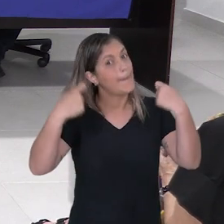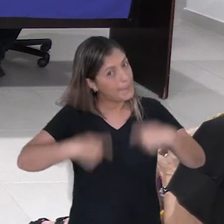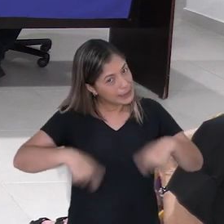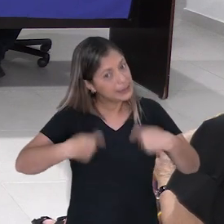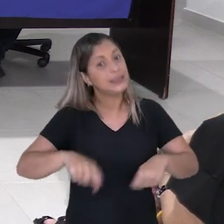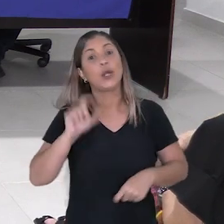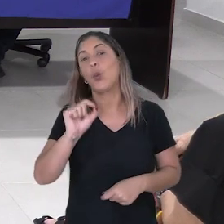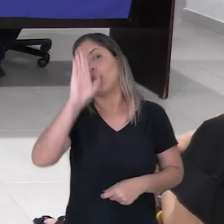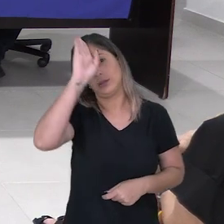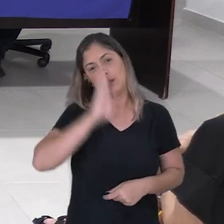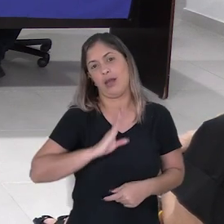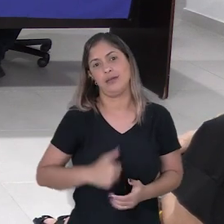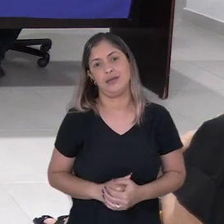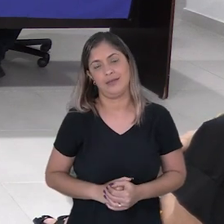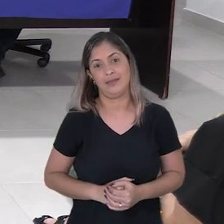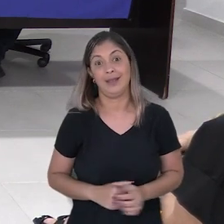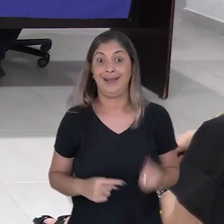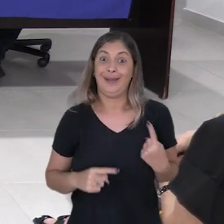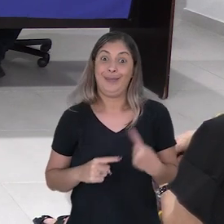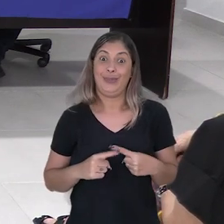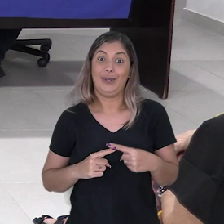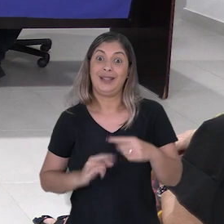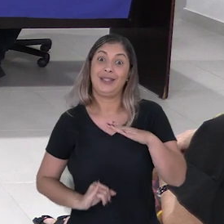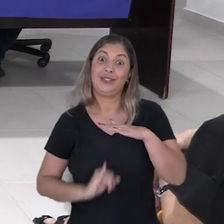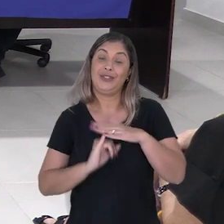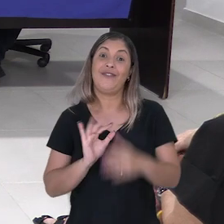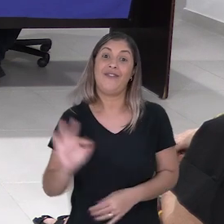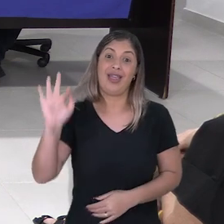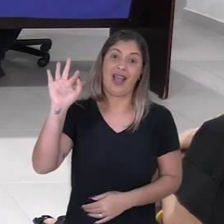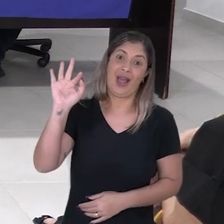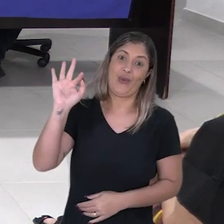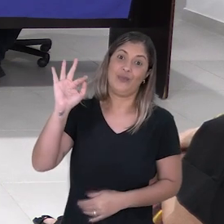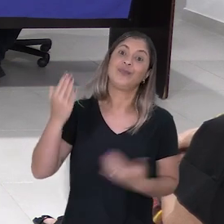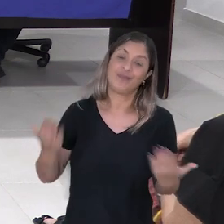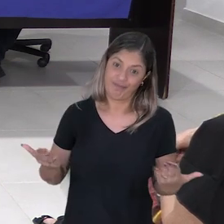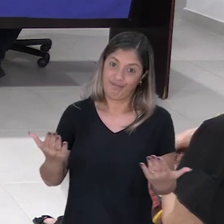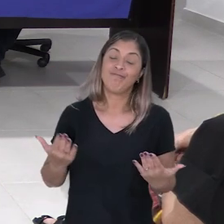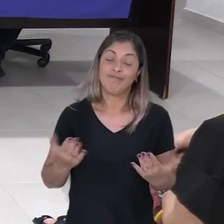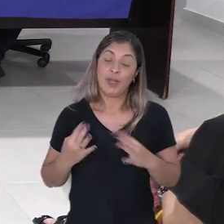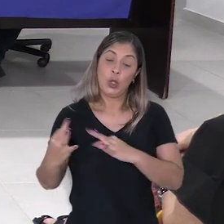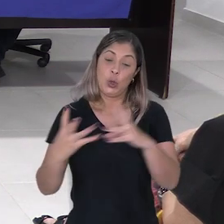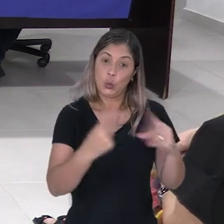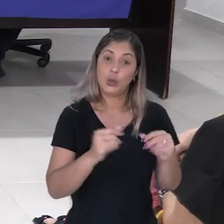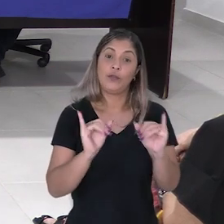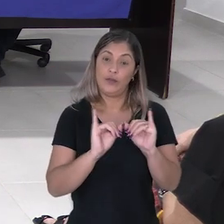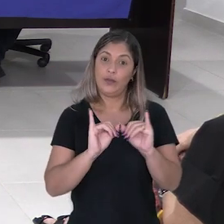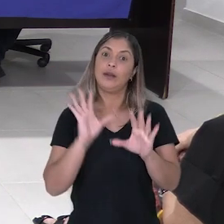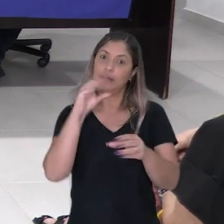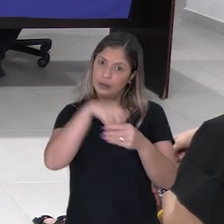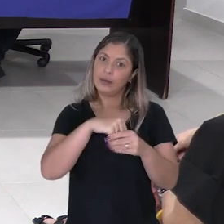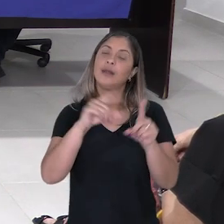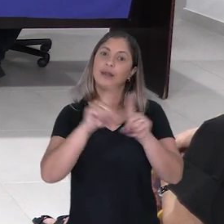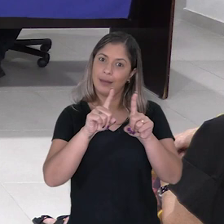ser gratuito, por ser um instituto federal. Inclusive, tudo o que a gente faz entra na